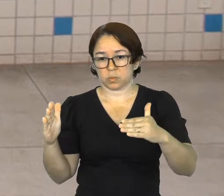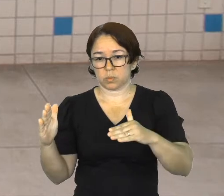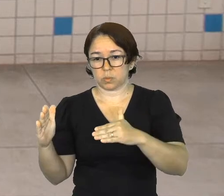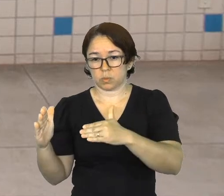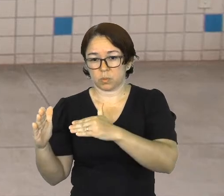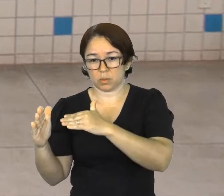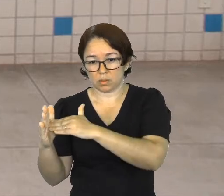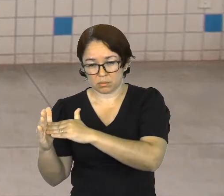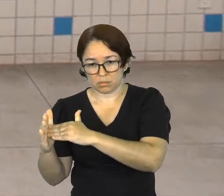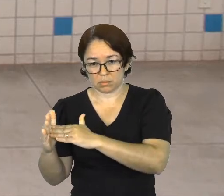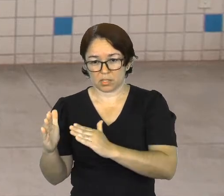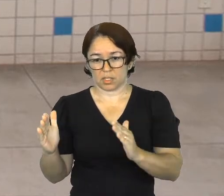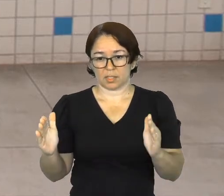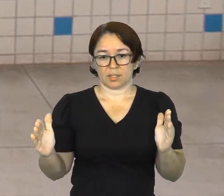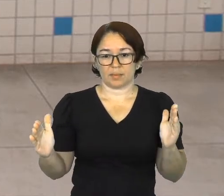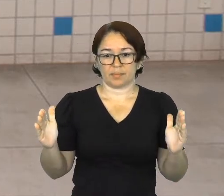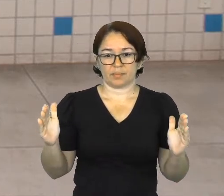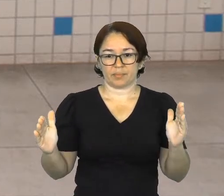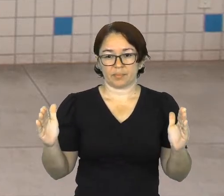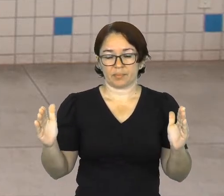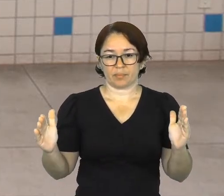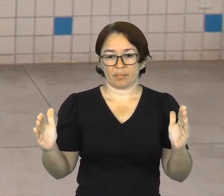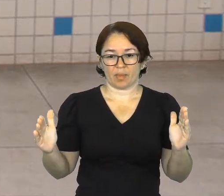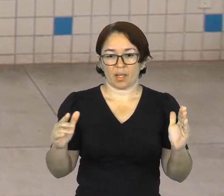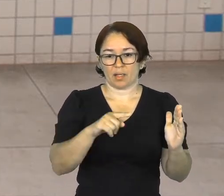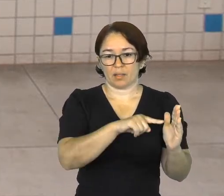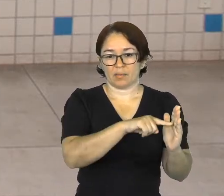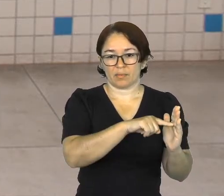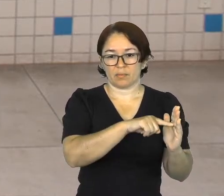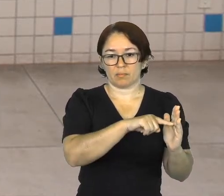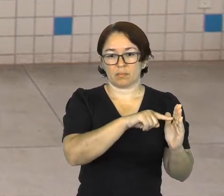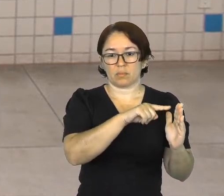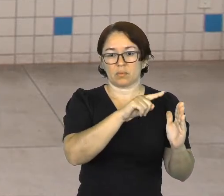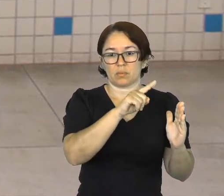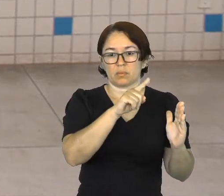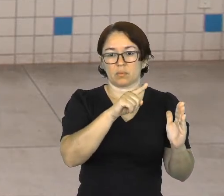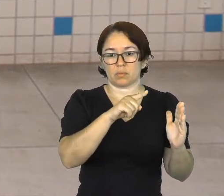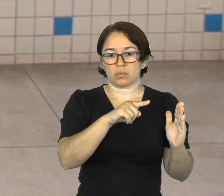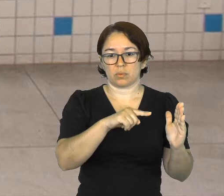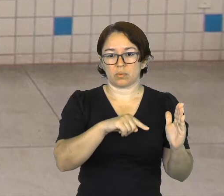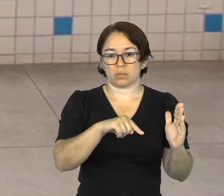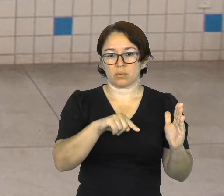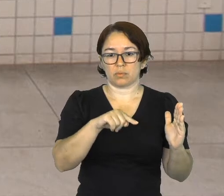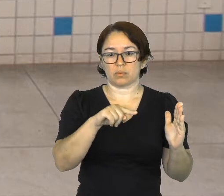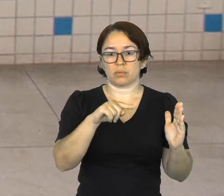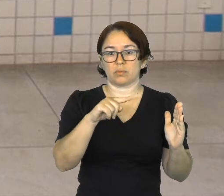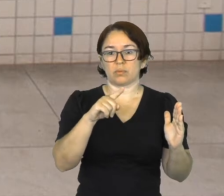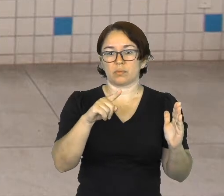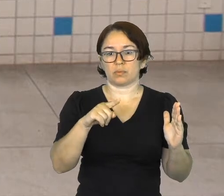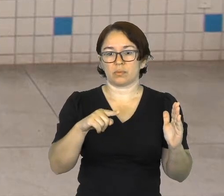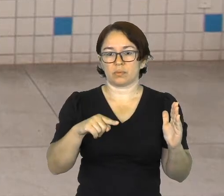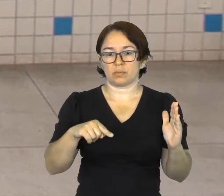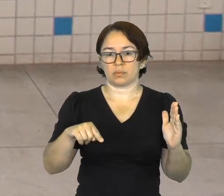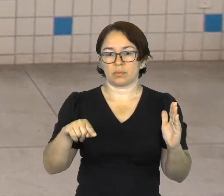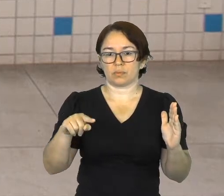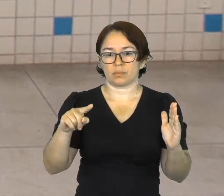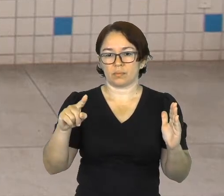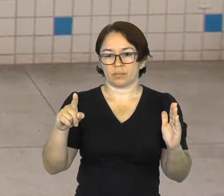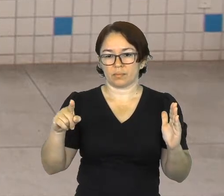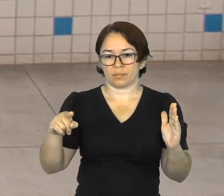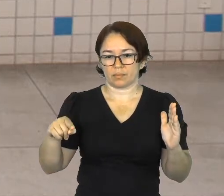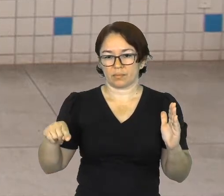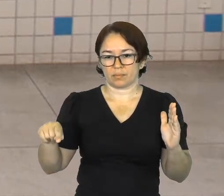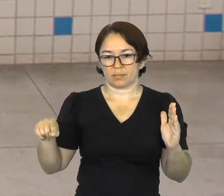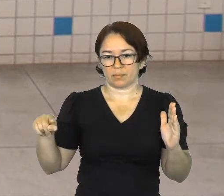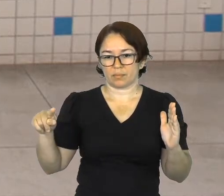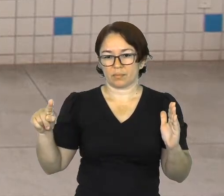por um ponto. E a frequência de uma onda, que é o número de cristas ou vales que passam por um mesmo ponto em uma